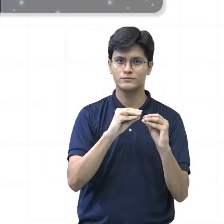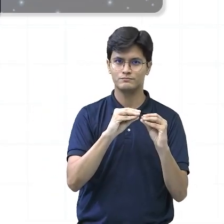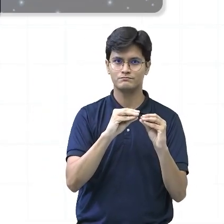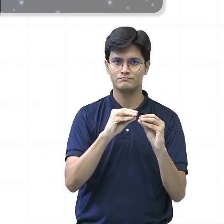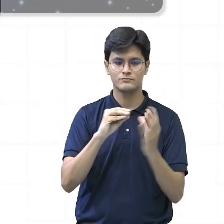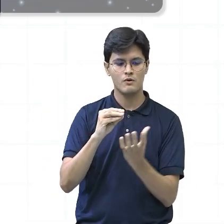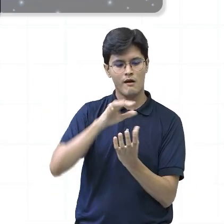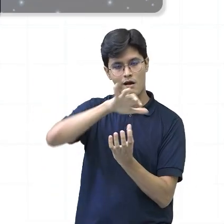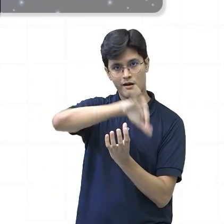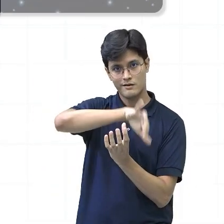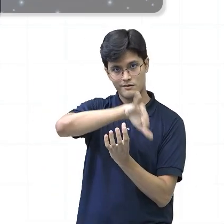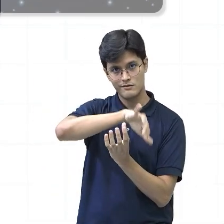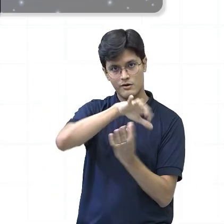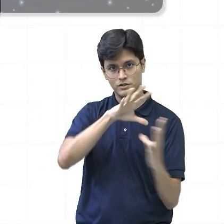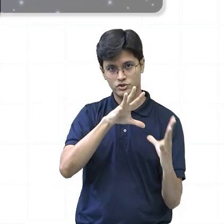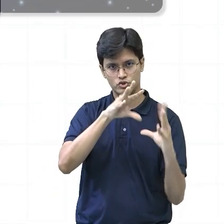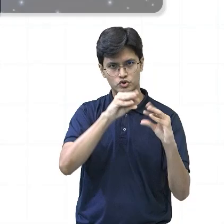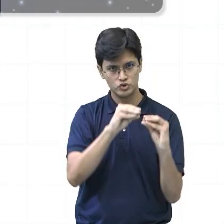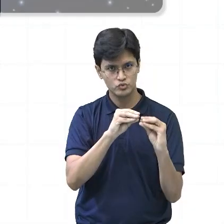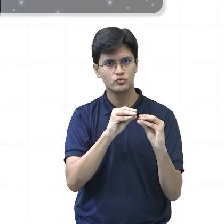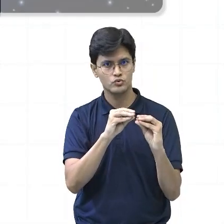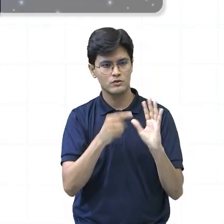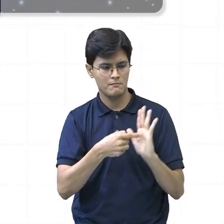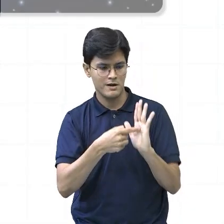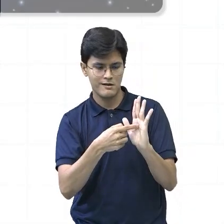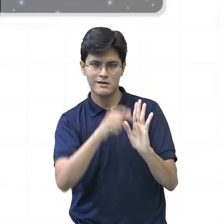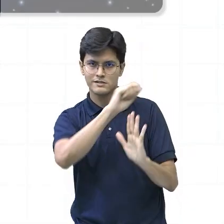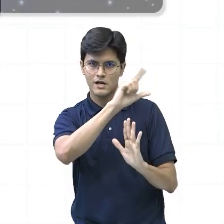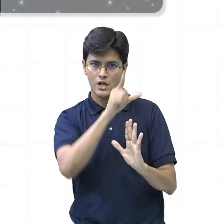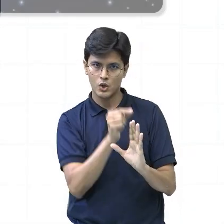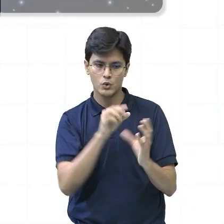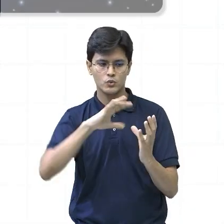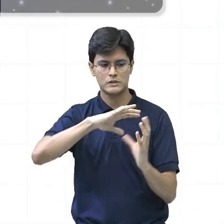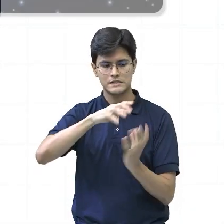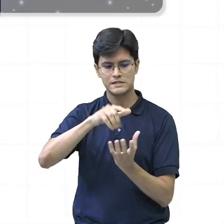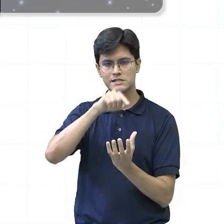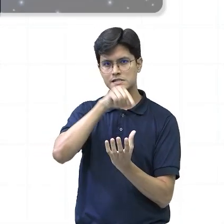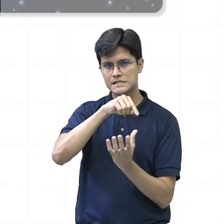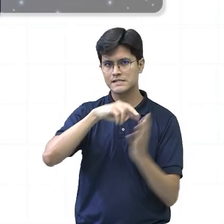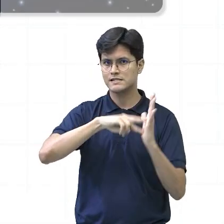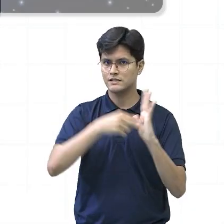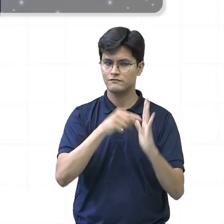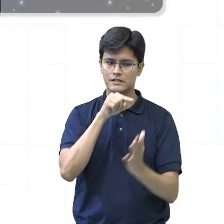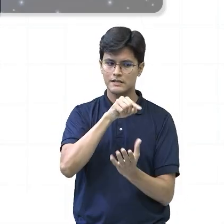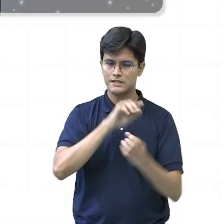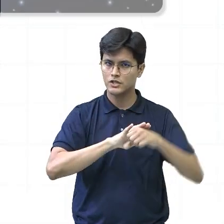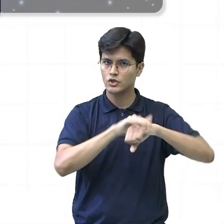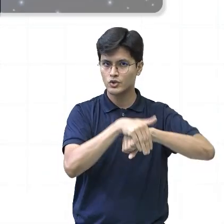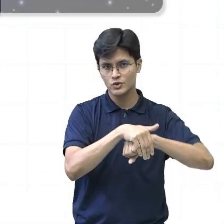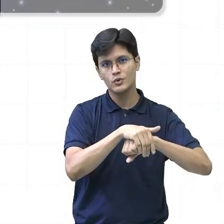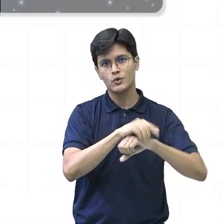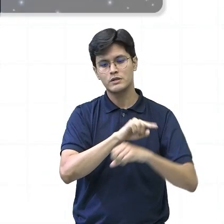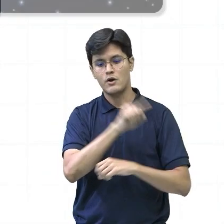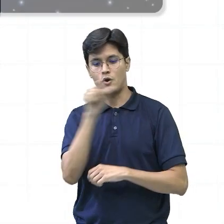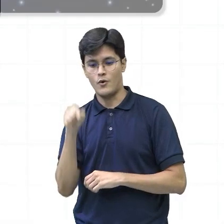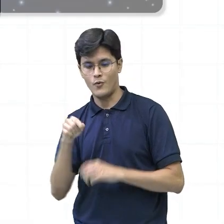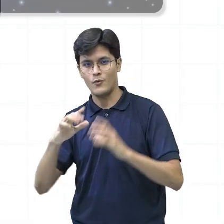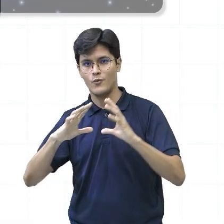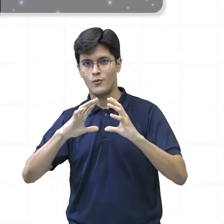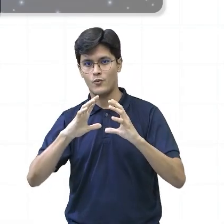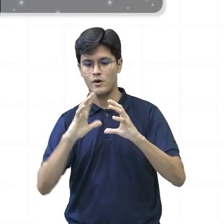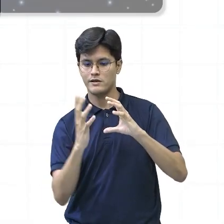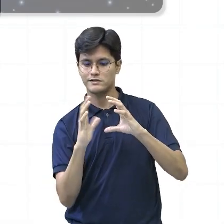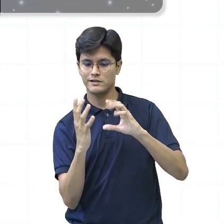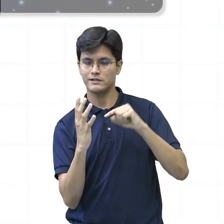está aparecendo aí a Lua, é noite para esse lugar aí no planeta Terra, enquanto que o lado que está recebendo